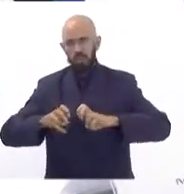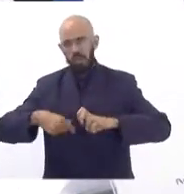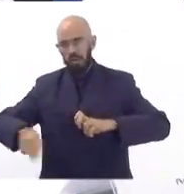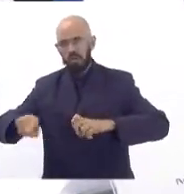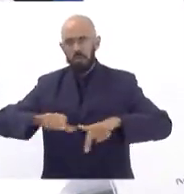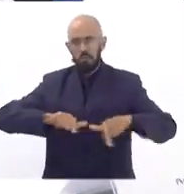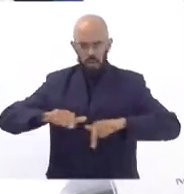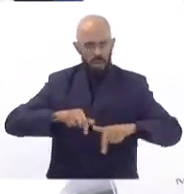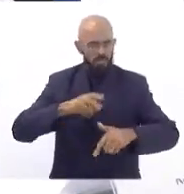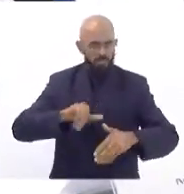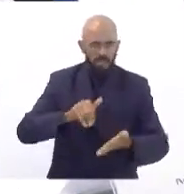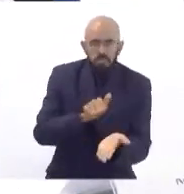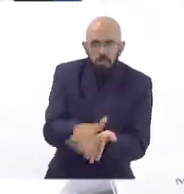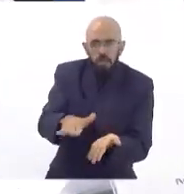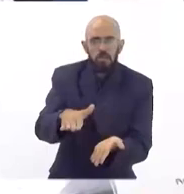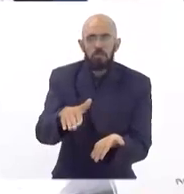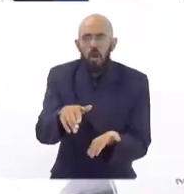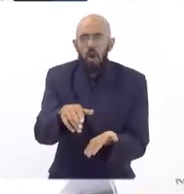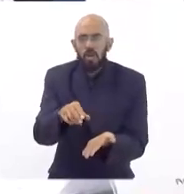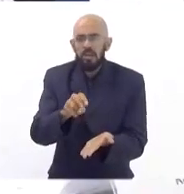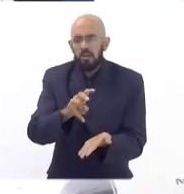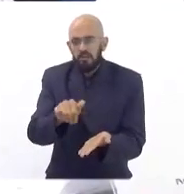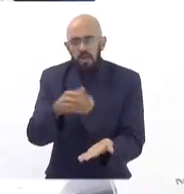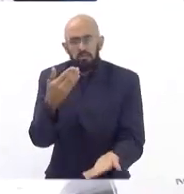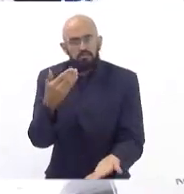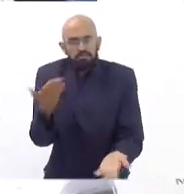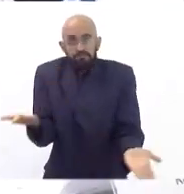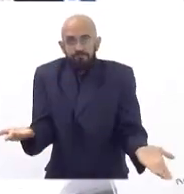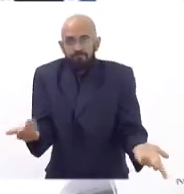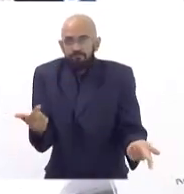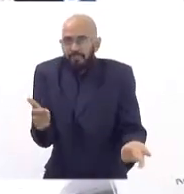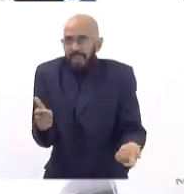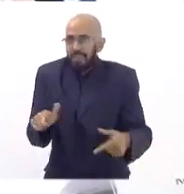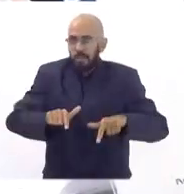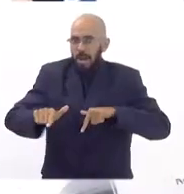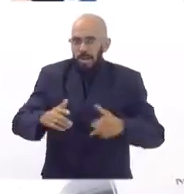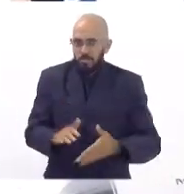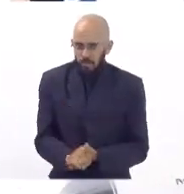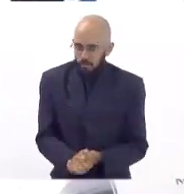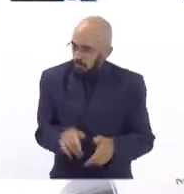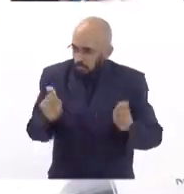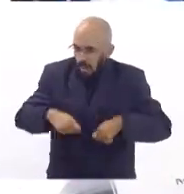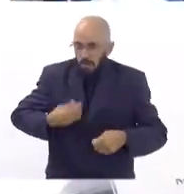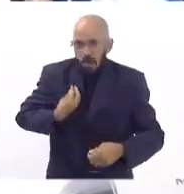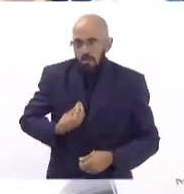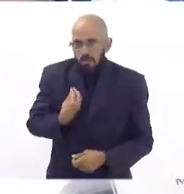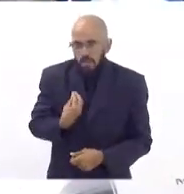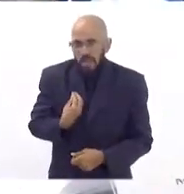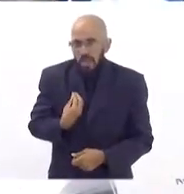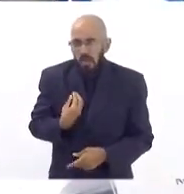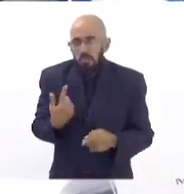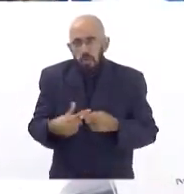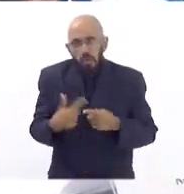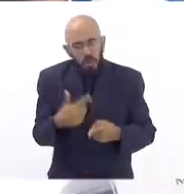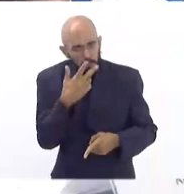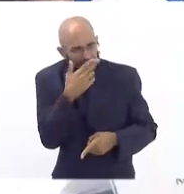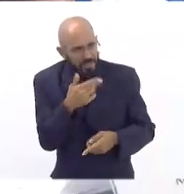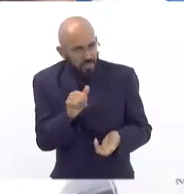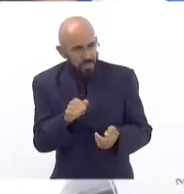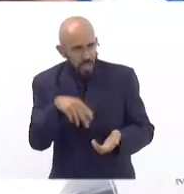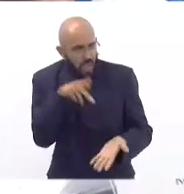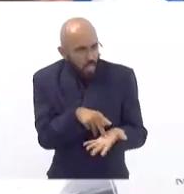trabalho ele vai perder emprego dele ele vai ficar desempregado ele não tem como sobreviver porque eu acho que a realidade essa que